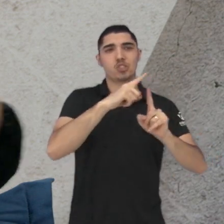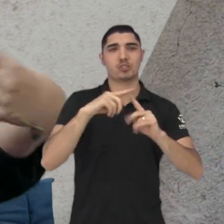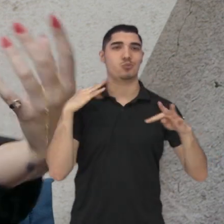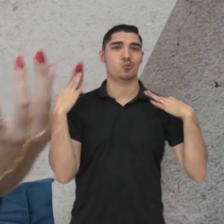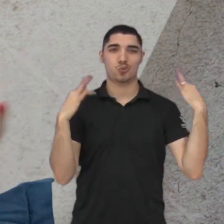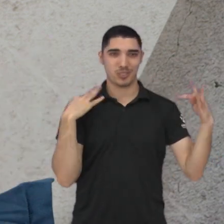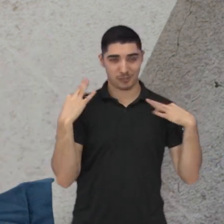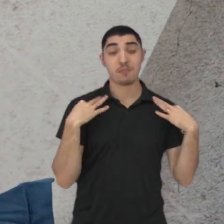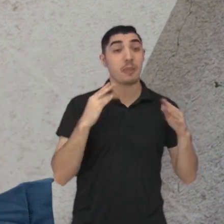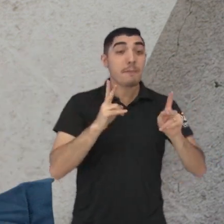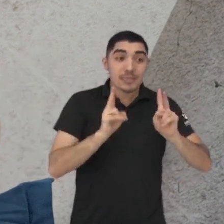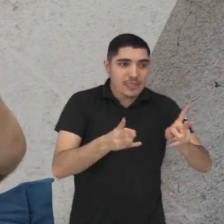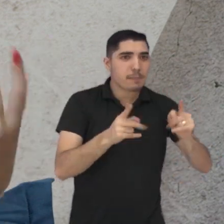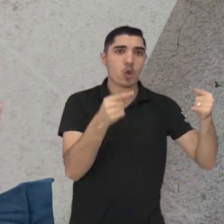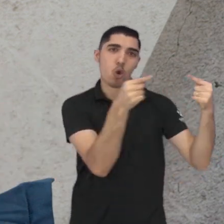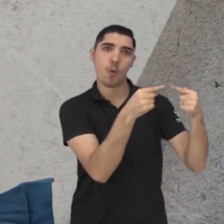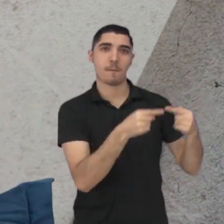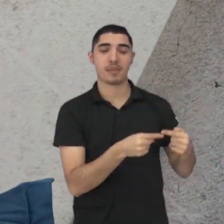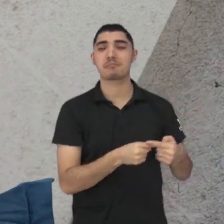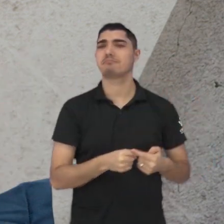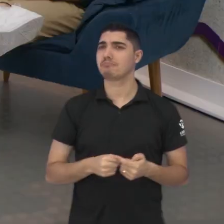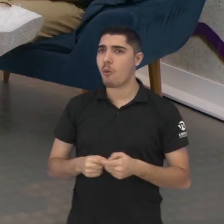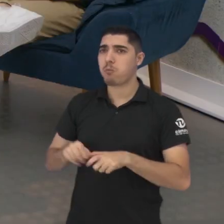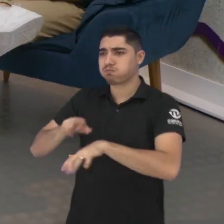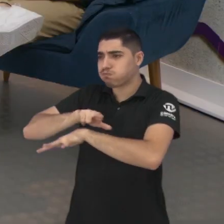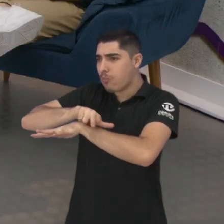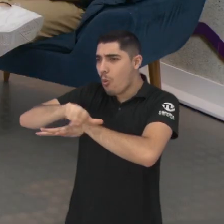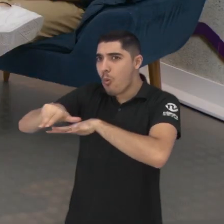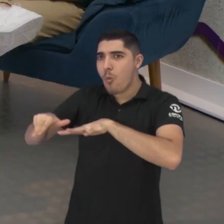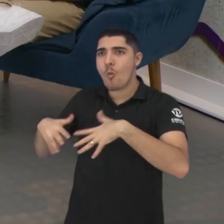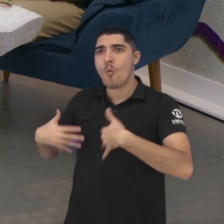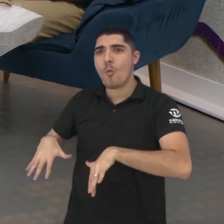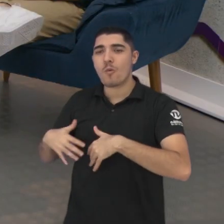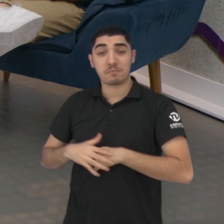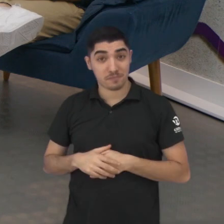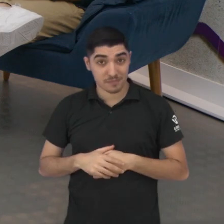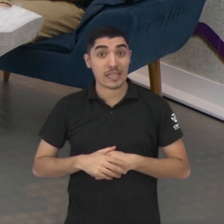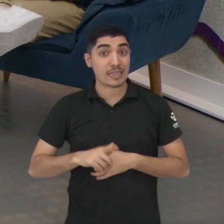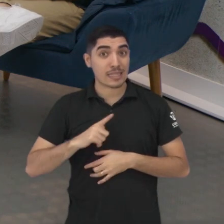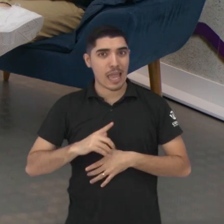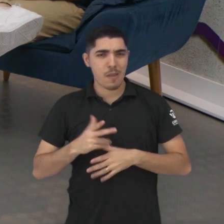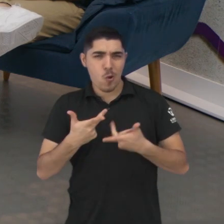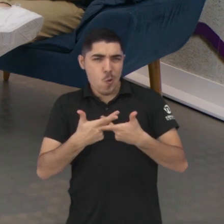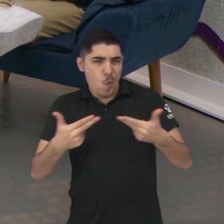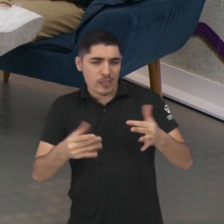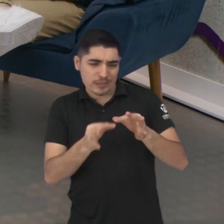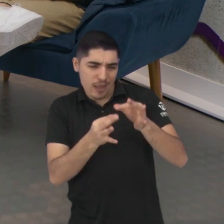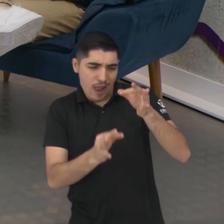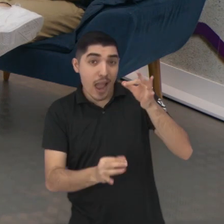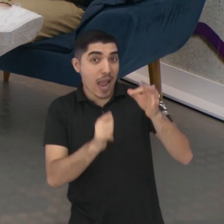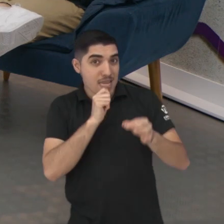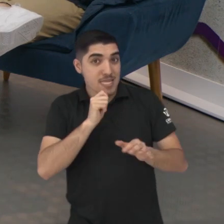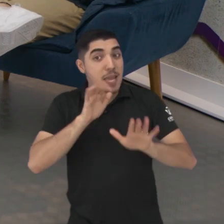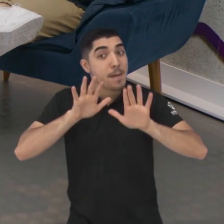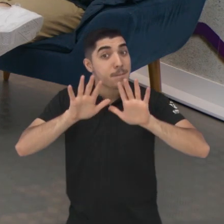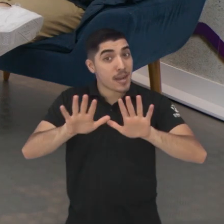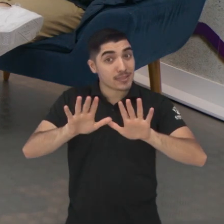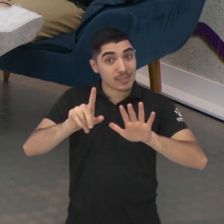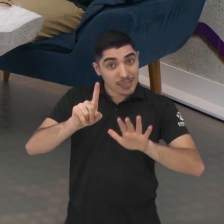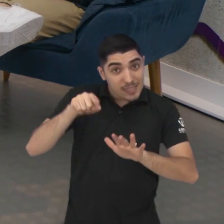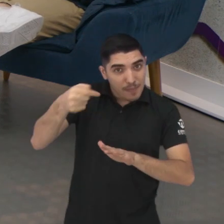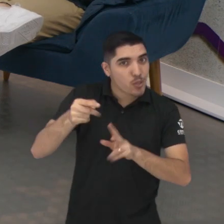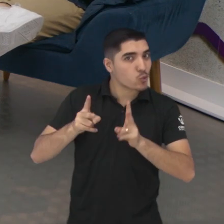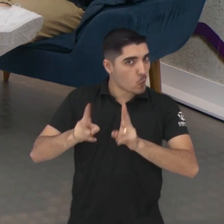turismo a gente envolve outros, né? Então é tão bom. Isso é bem amplo, né? É muito amplo. E tem muita coisa ainda para a gente conversar, já que a